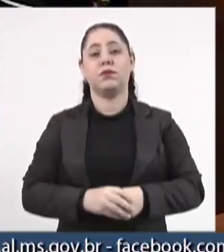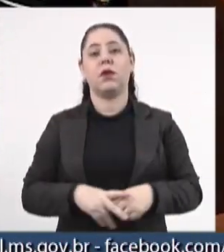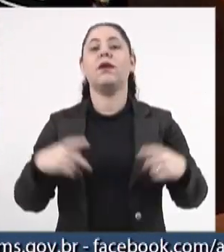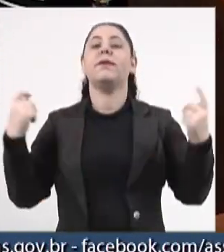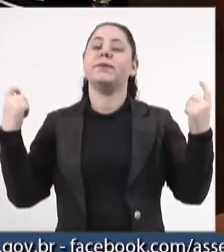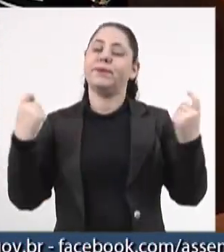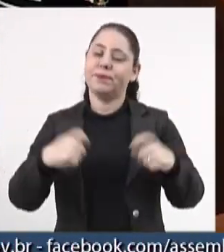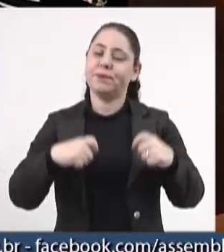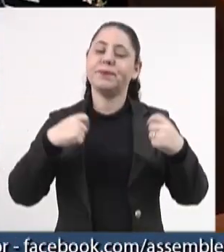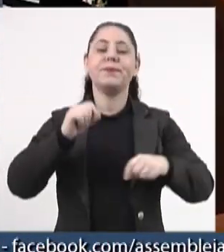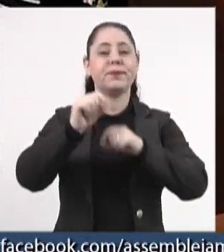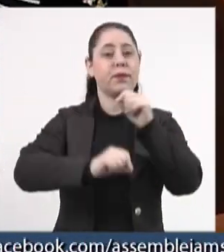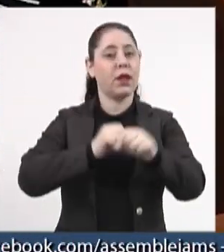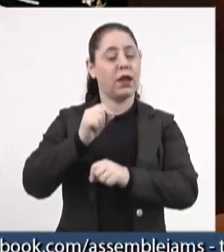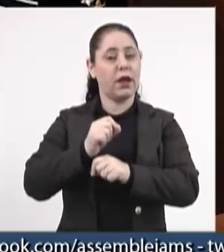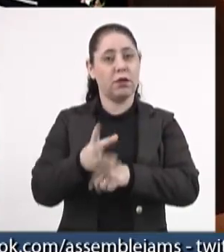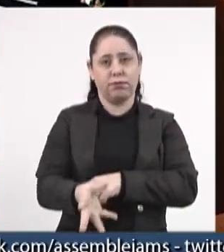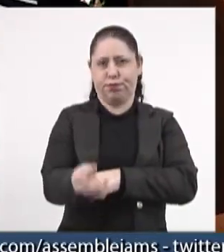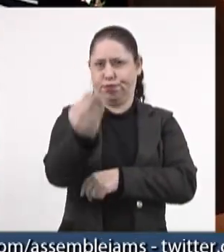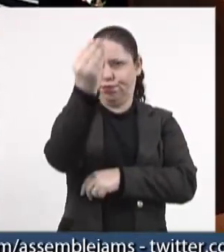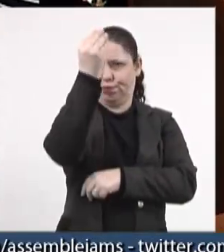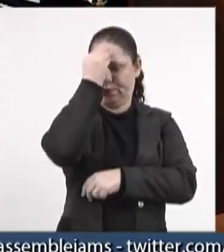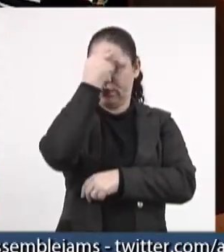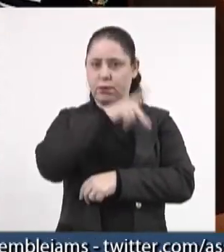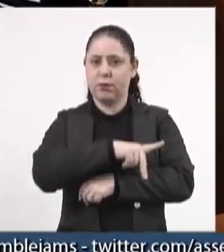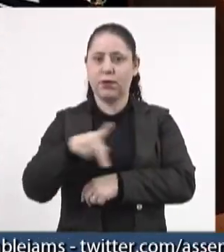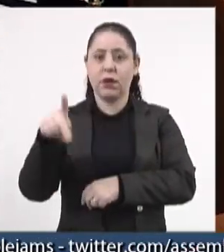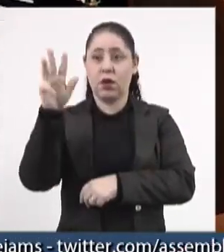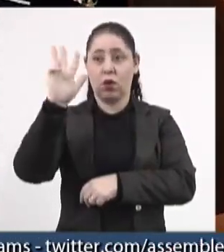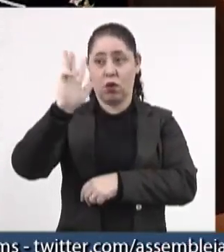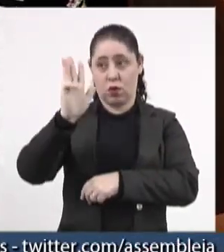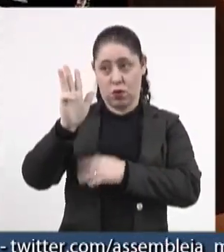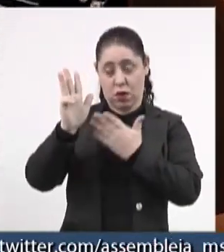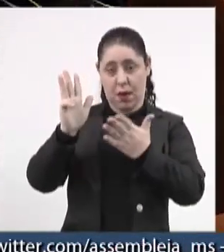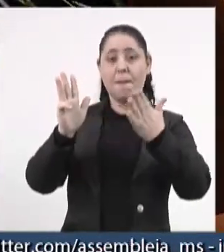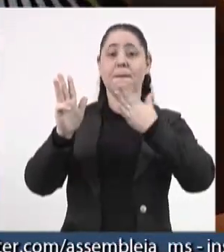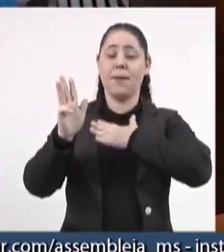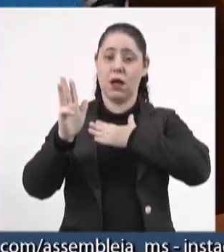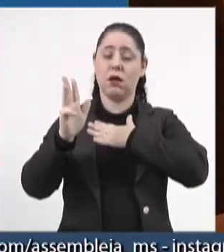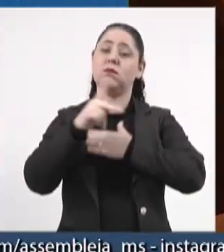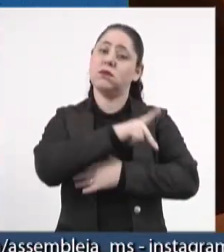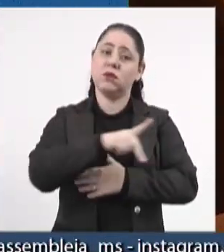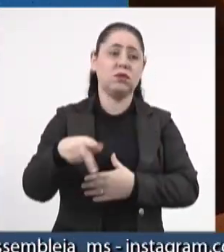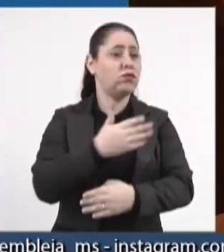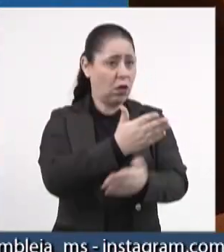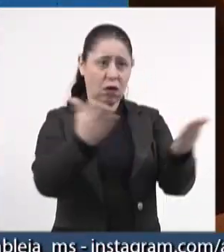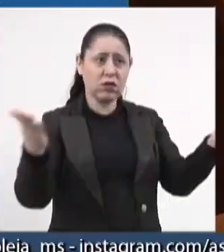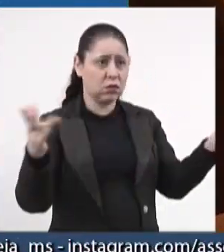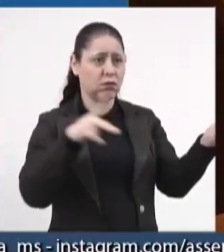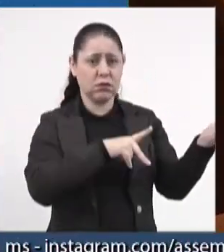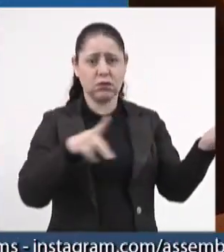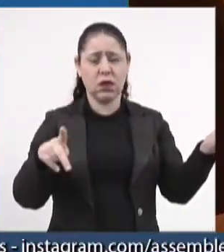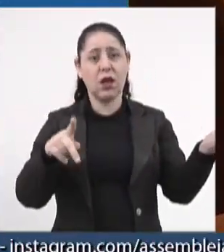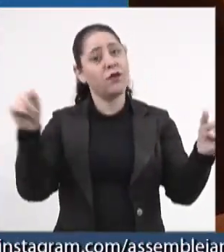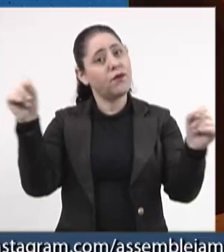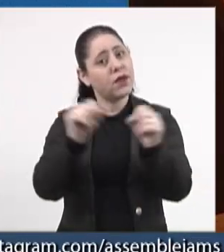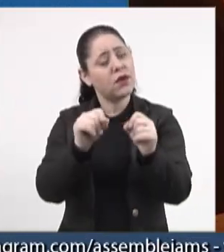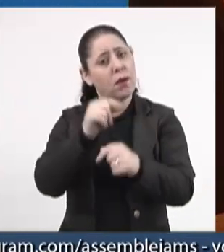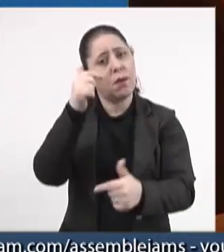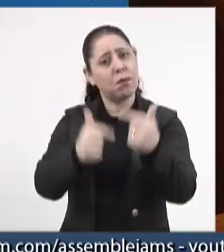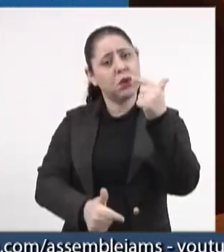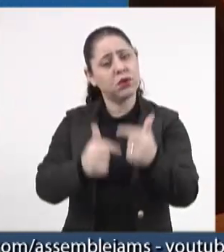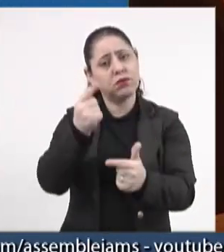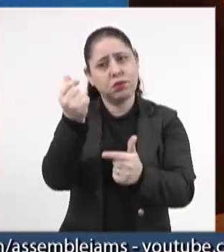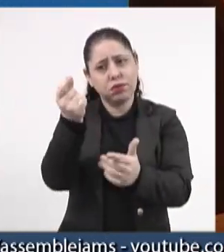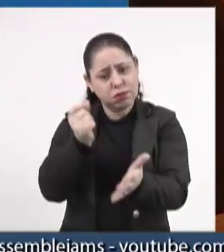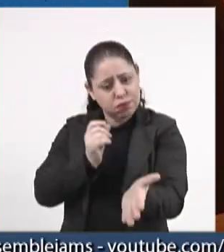Então, o que precisa é pôr na cabeça do atual presidente da República, que é o meu presidente, é o nosso presidente, é de fazer uma